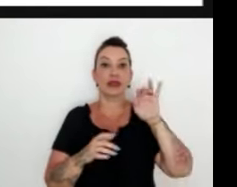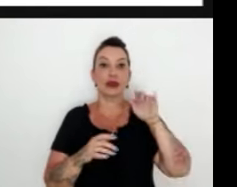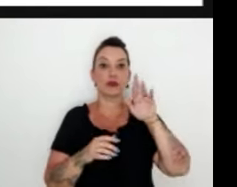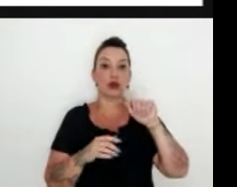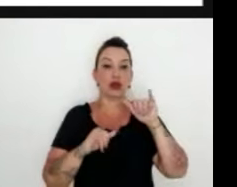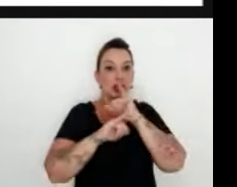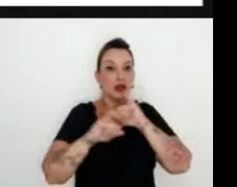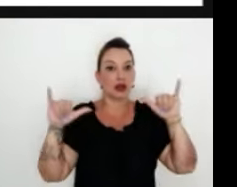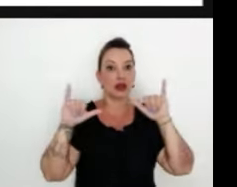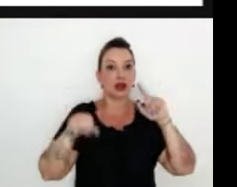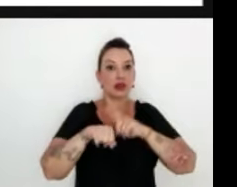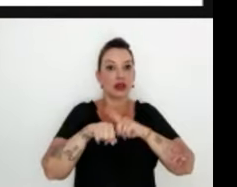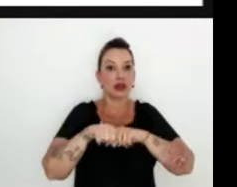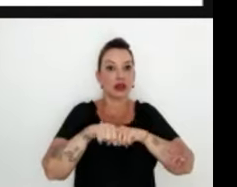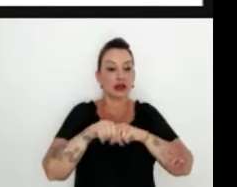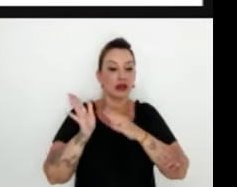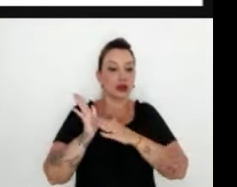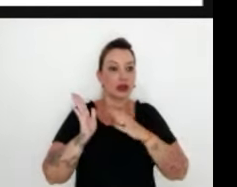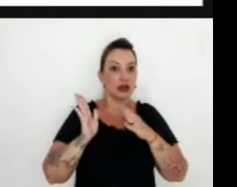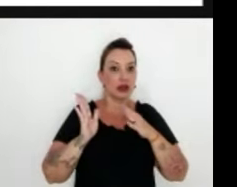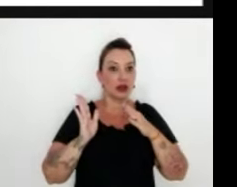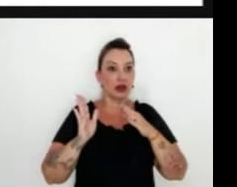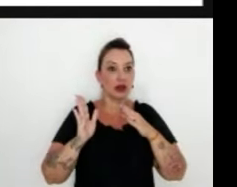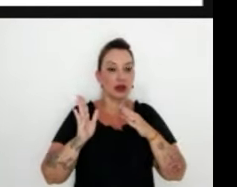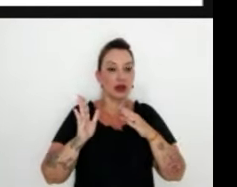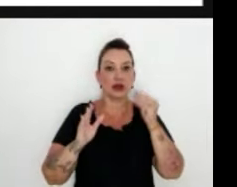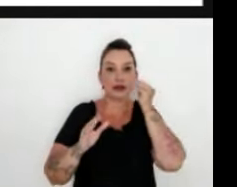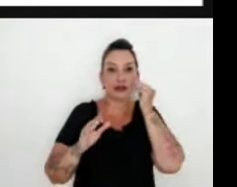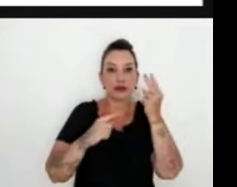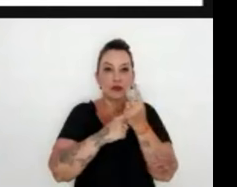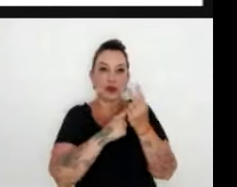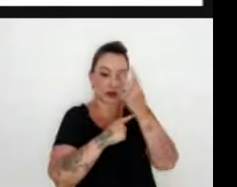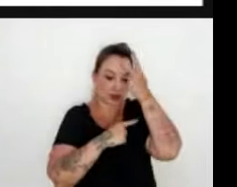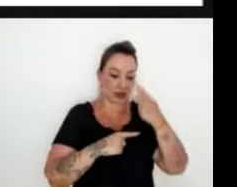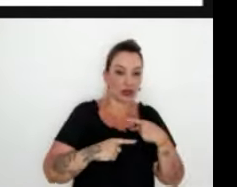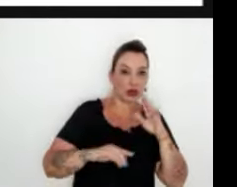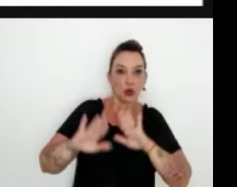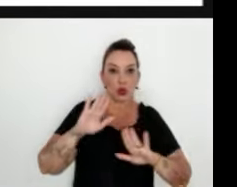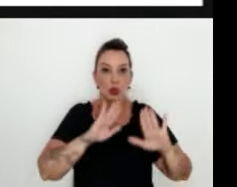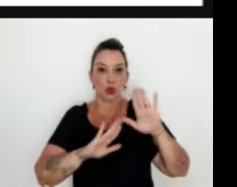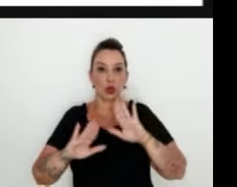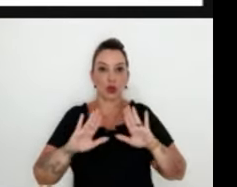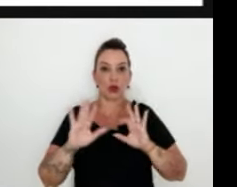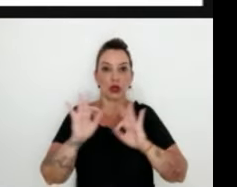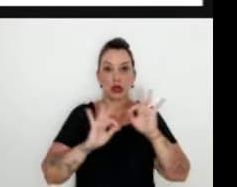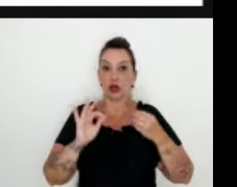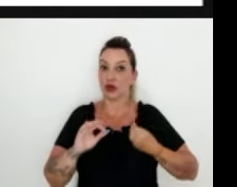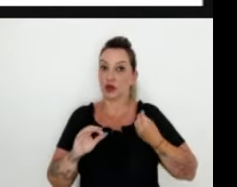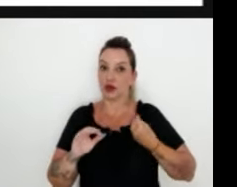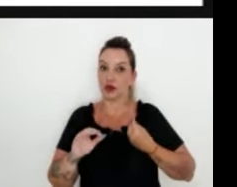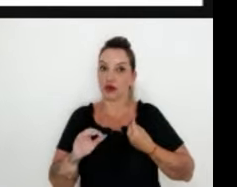tempo dela passou a ser roubado, tentando se proteger, tomar providências, ajustar a vida em decorrência de